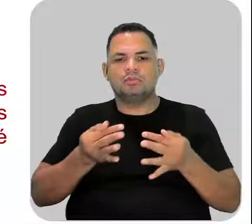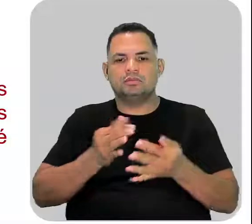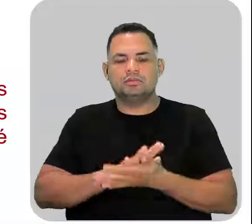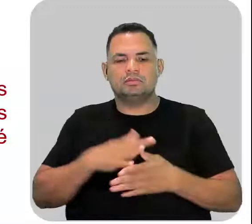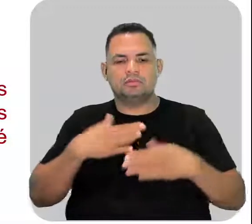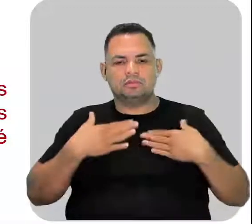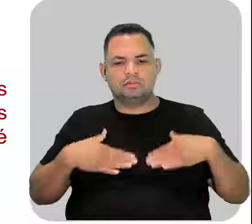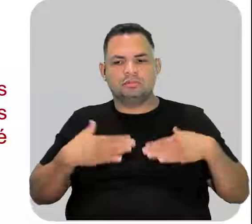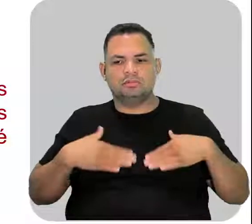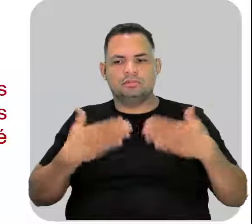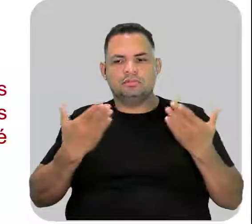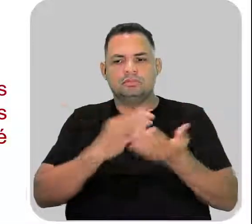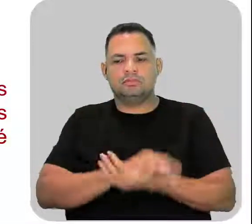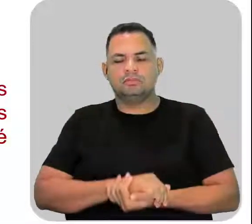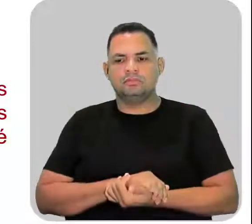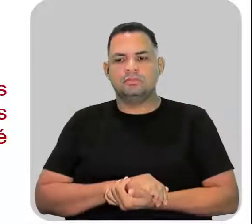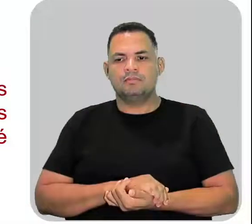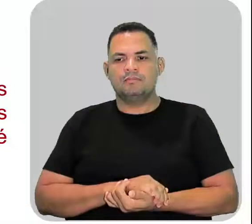Tranquilo?